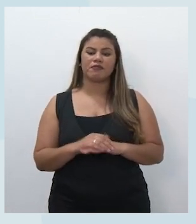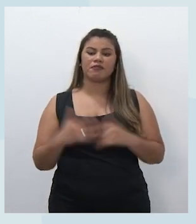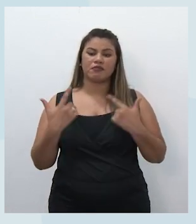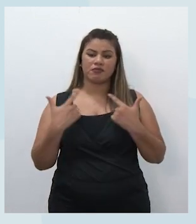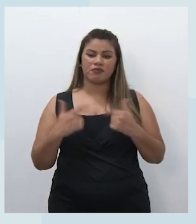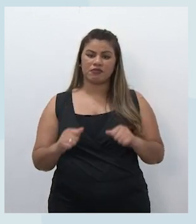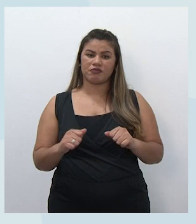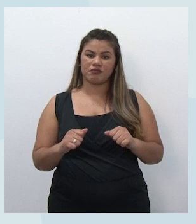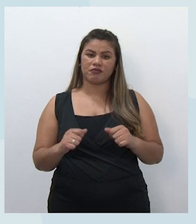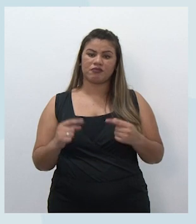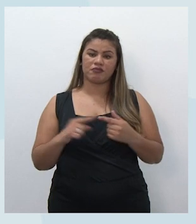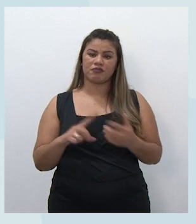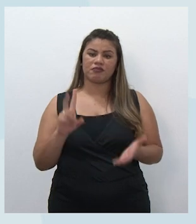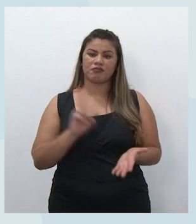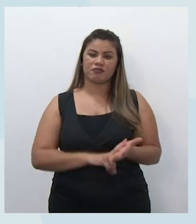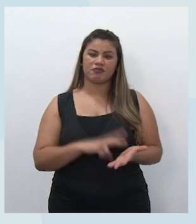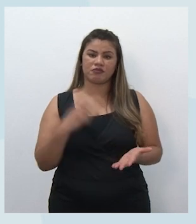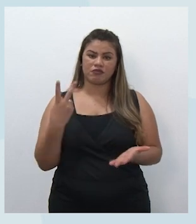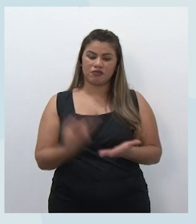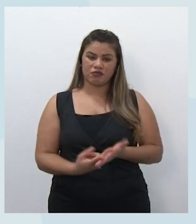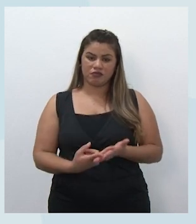Para interpretar, né?